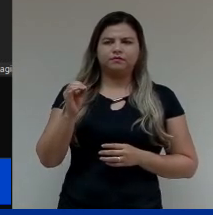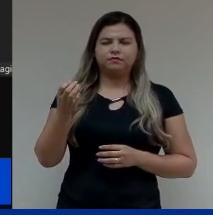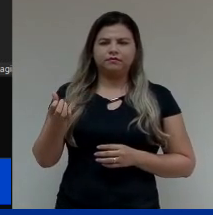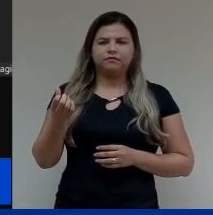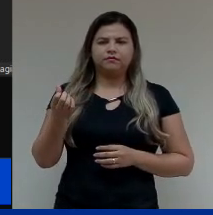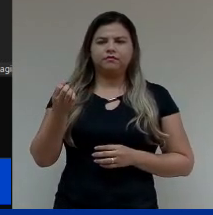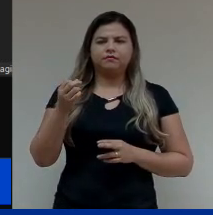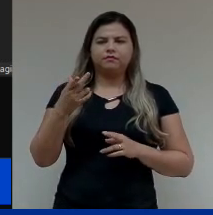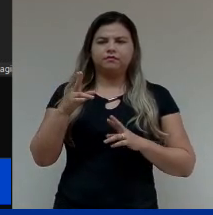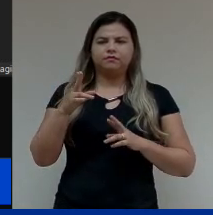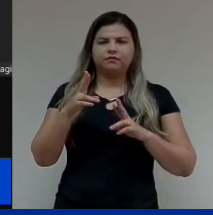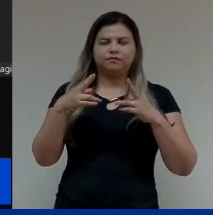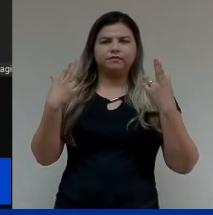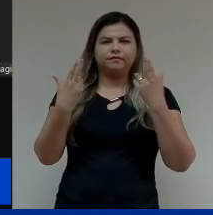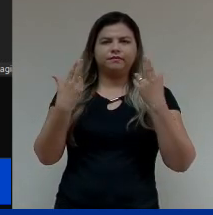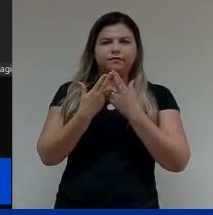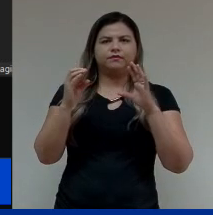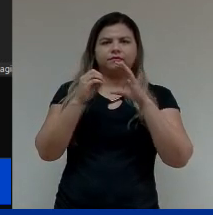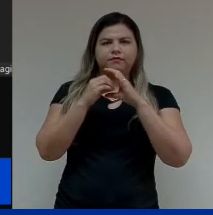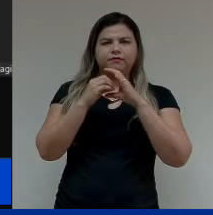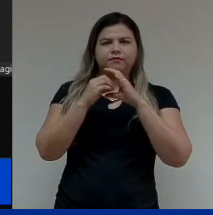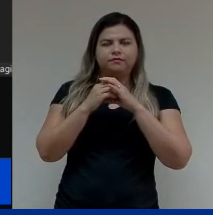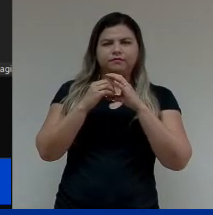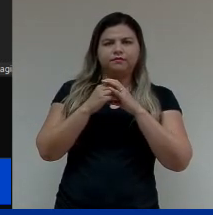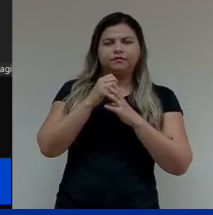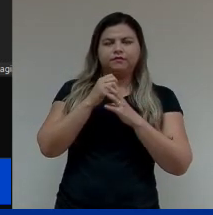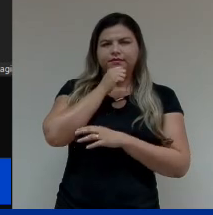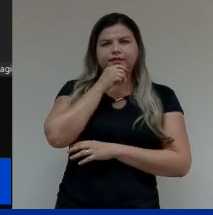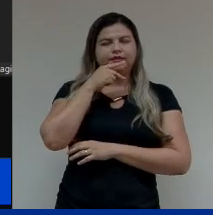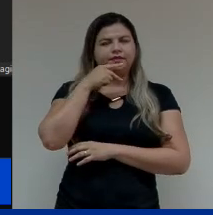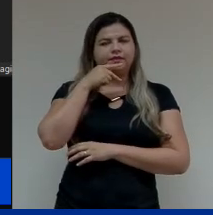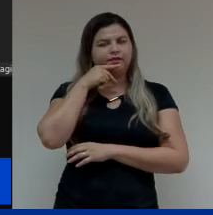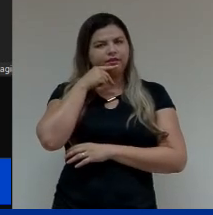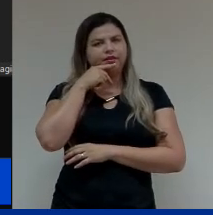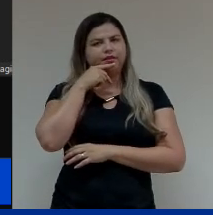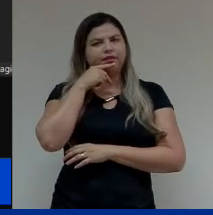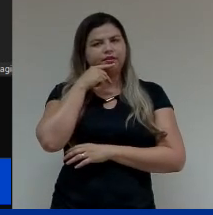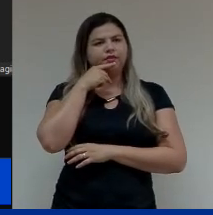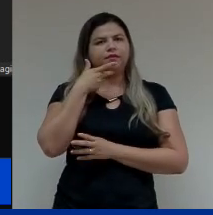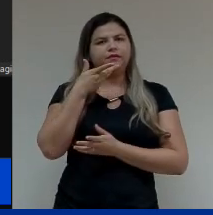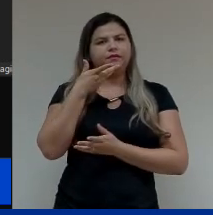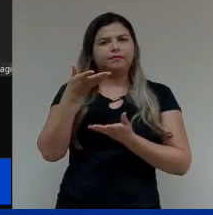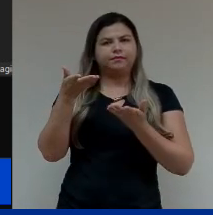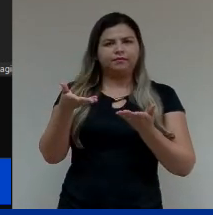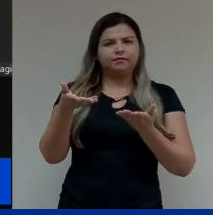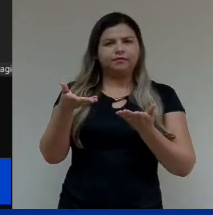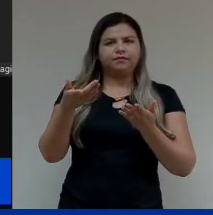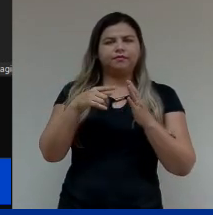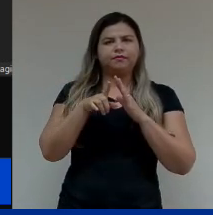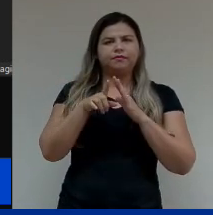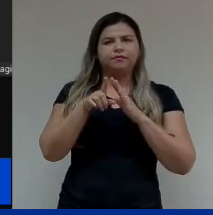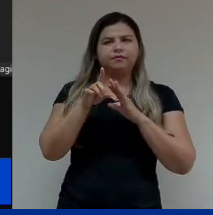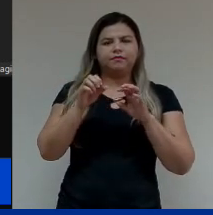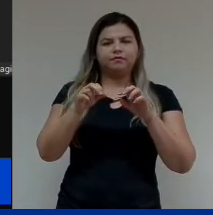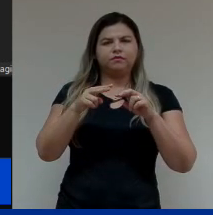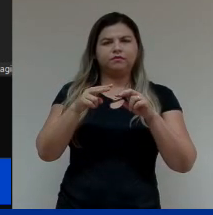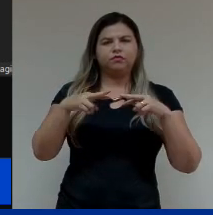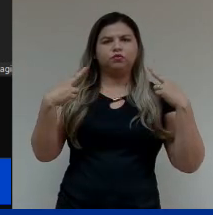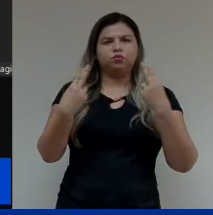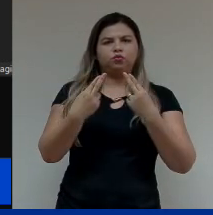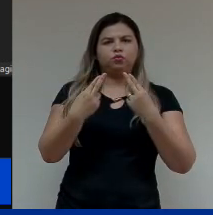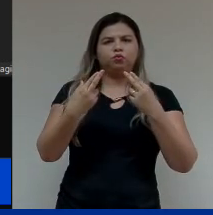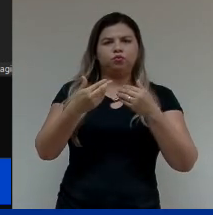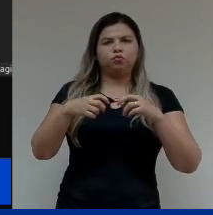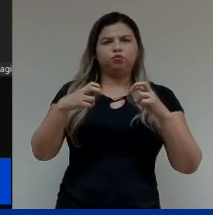judiciária ordinária do Tribunal Regional Eleitoral do Amapá e submeto à apreciação dessa corte a ata